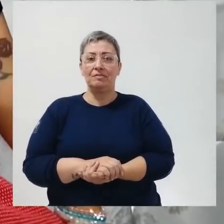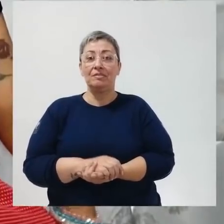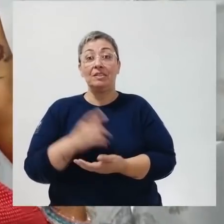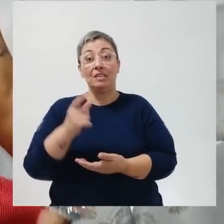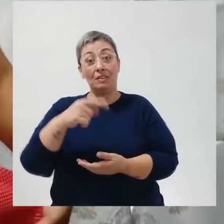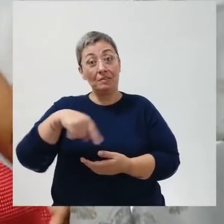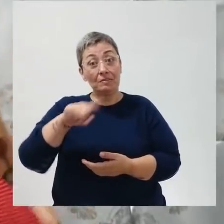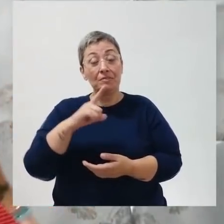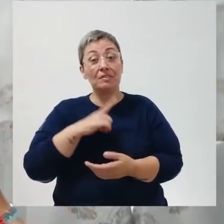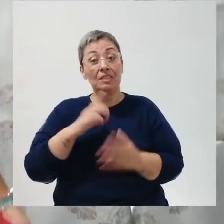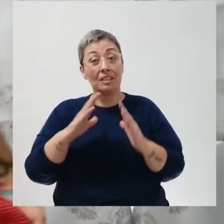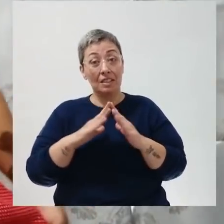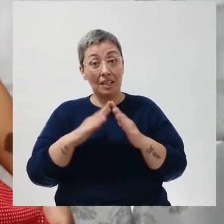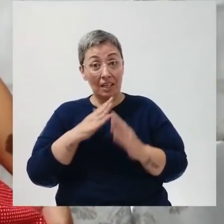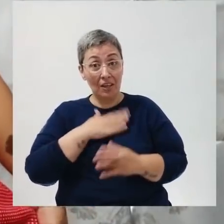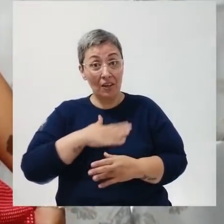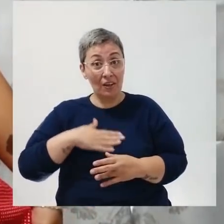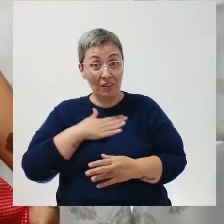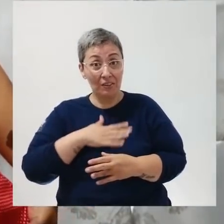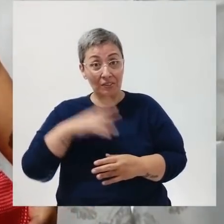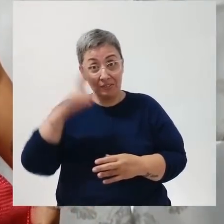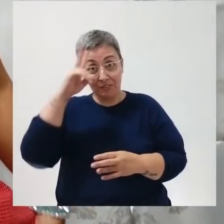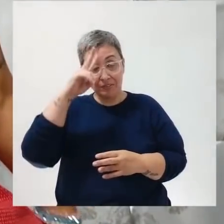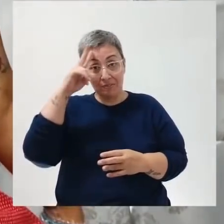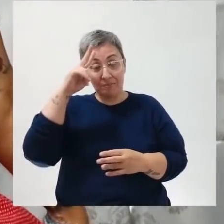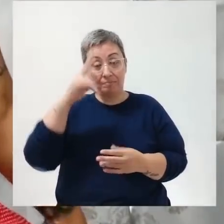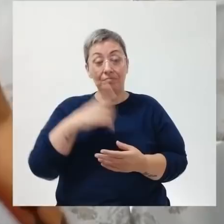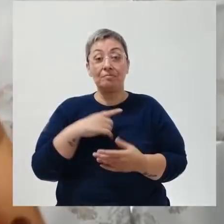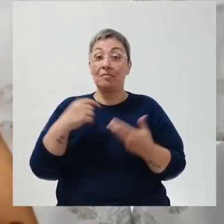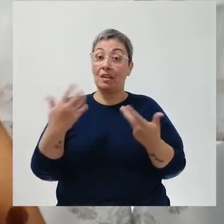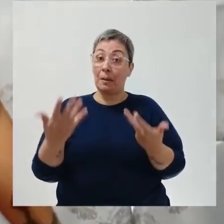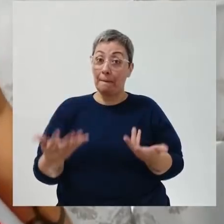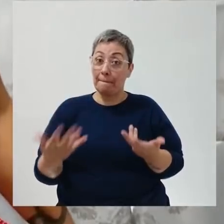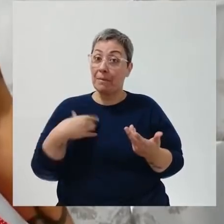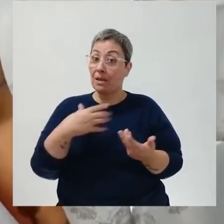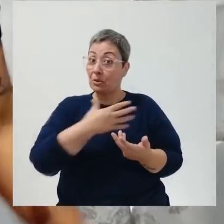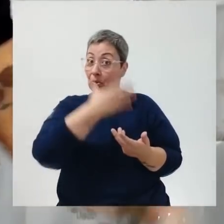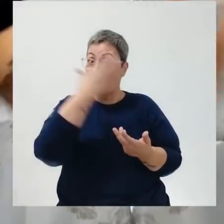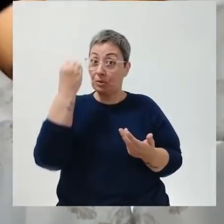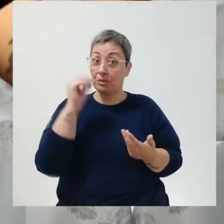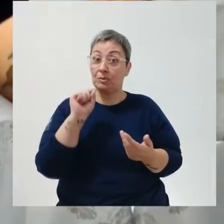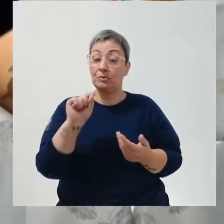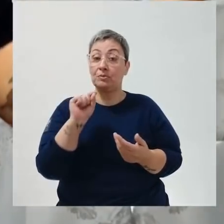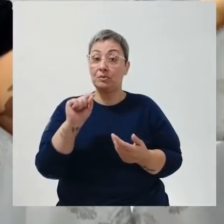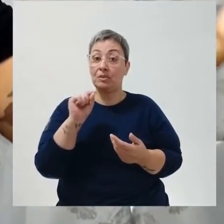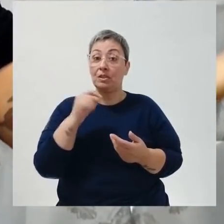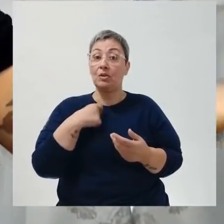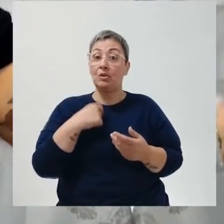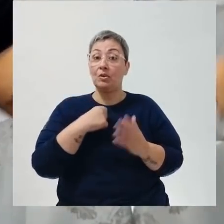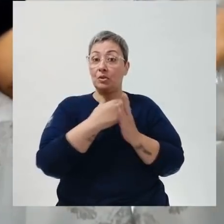E você aí em casa, você gostou dessa história? Então não se esqueça,